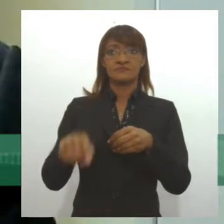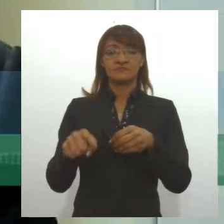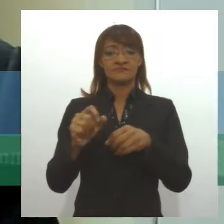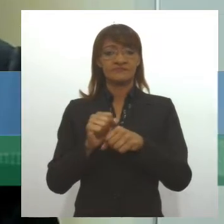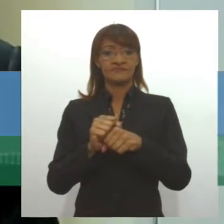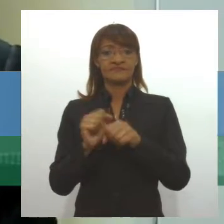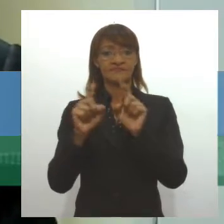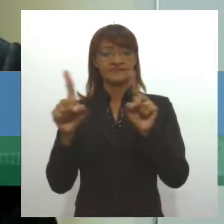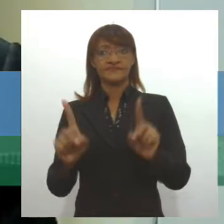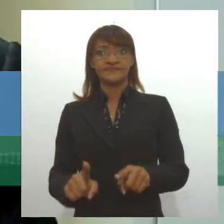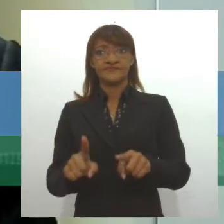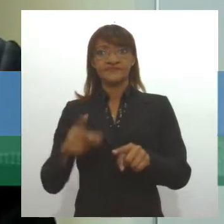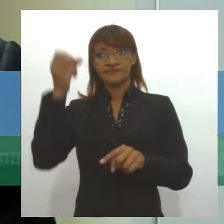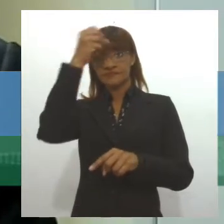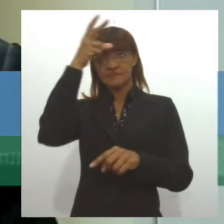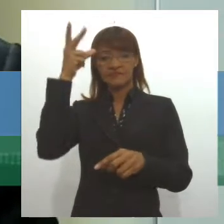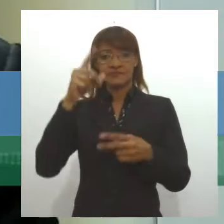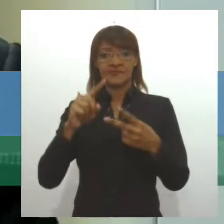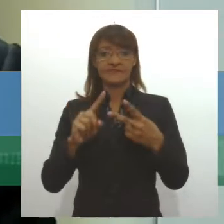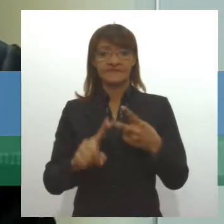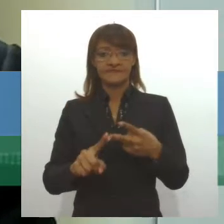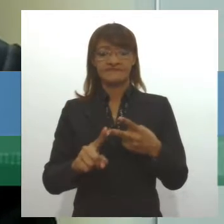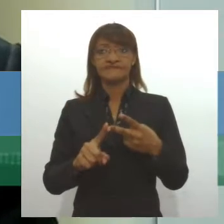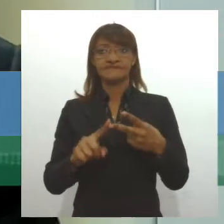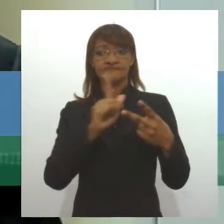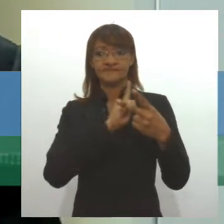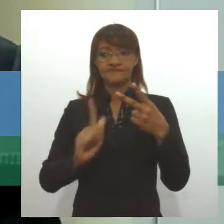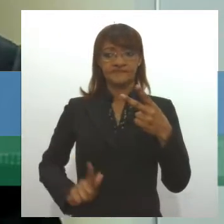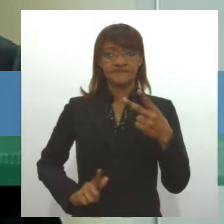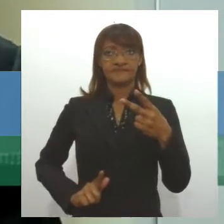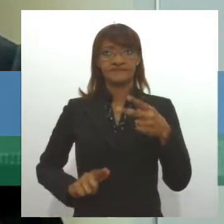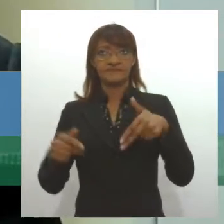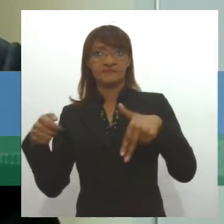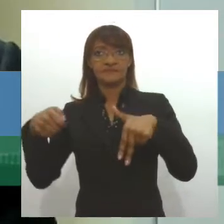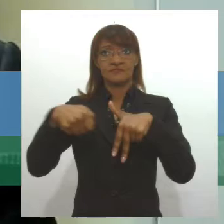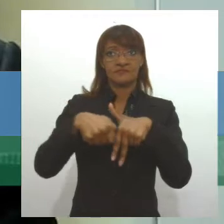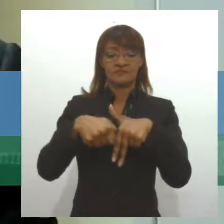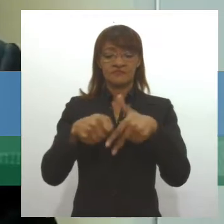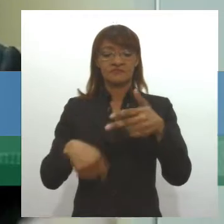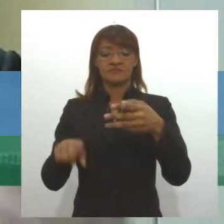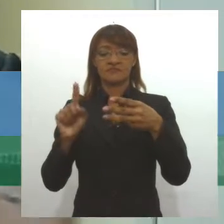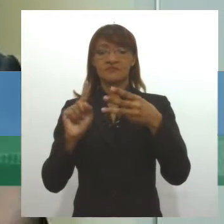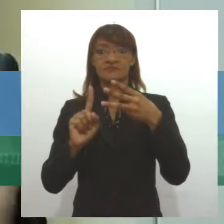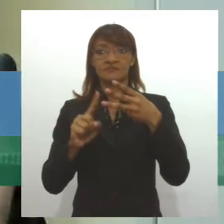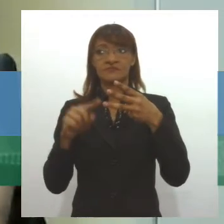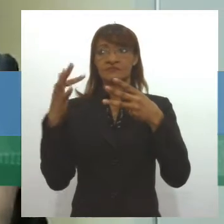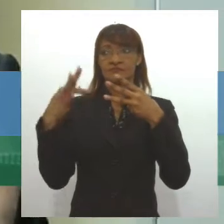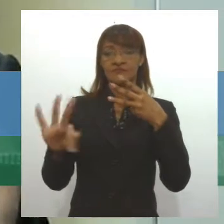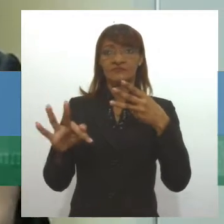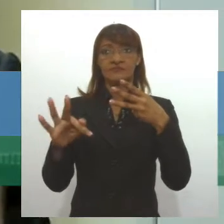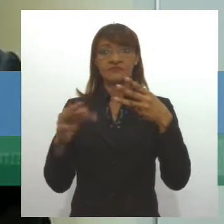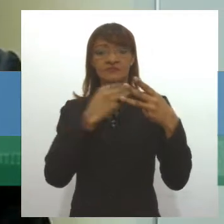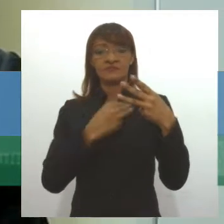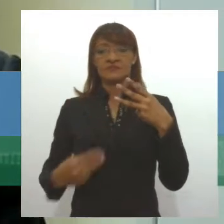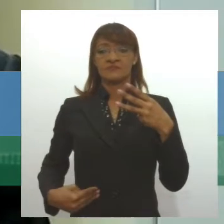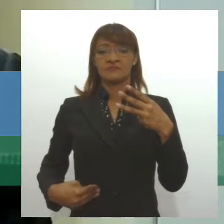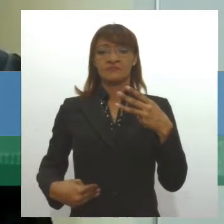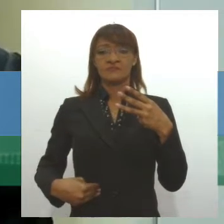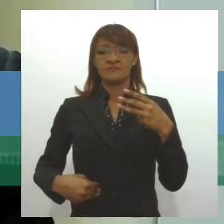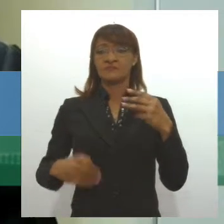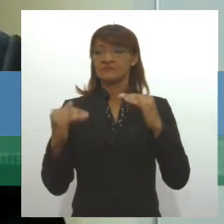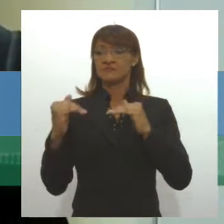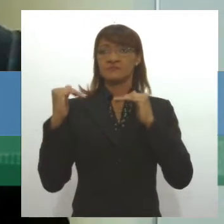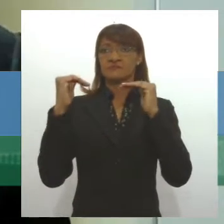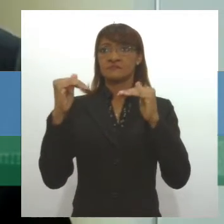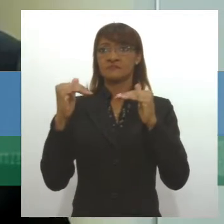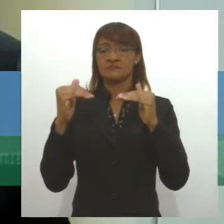salário do prefeito, no estadual é o do governador ou desembargador e no federal é o do ministro do Supremo Tribunal Federal. E